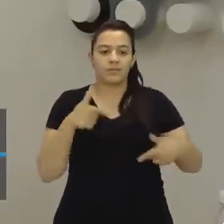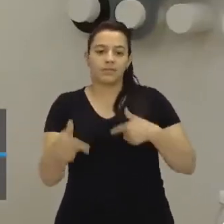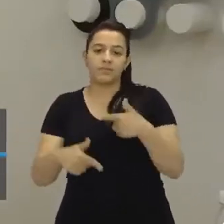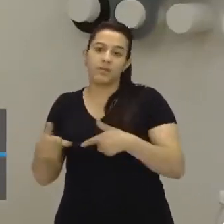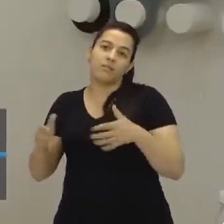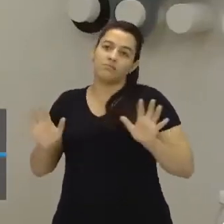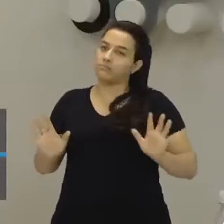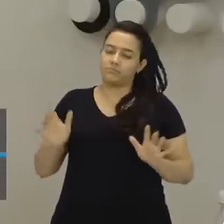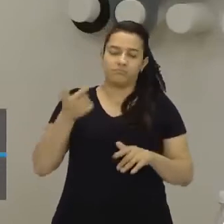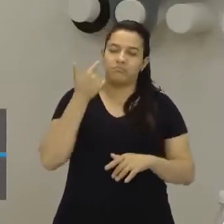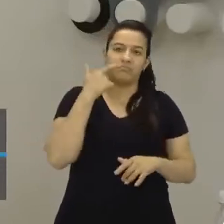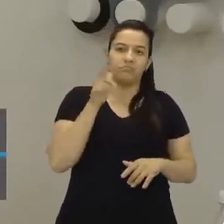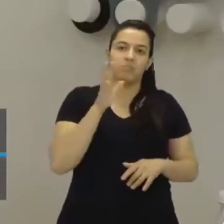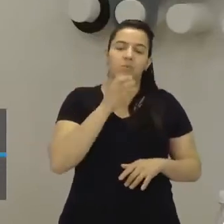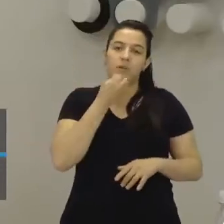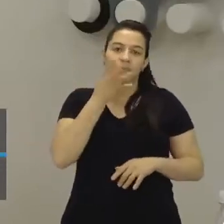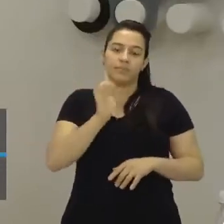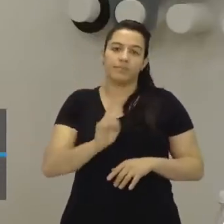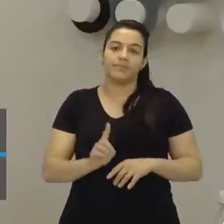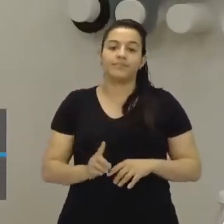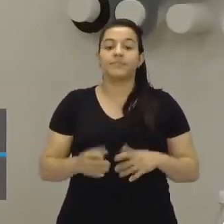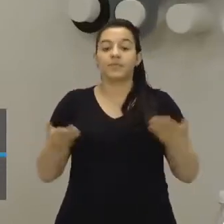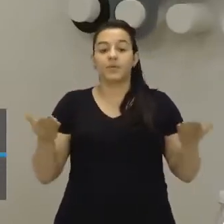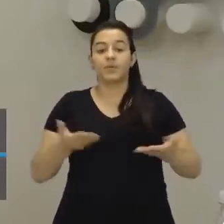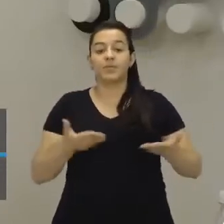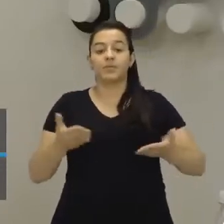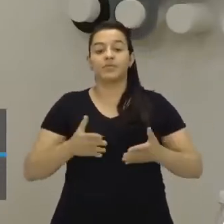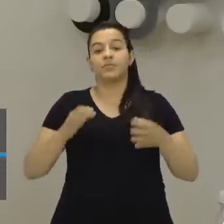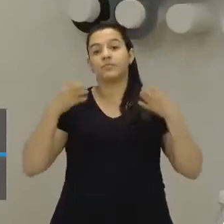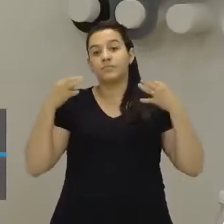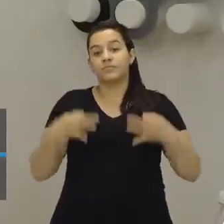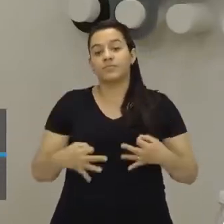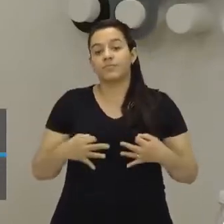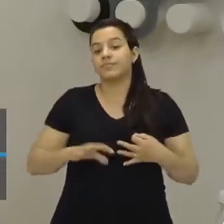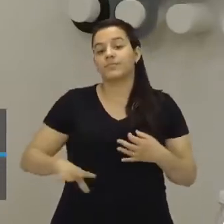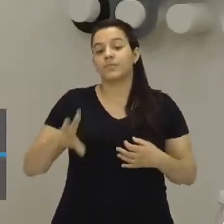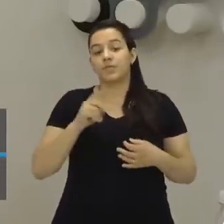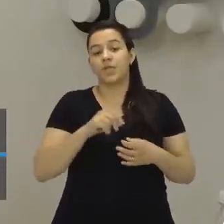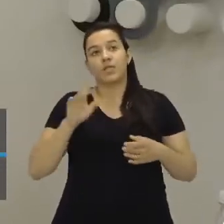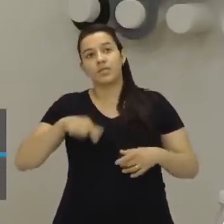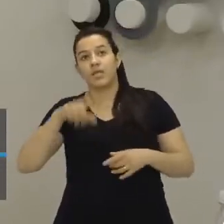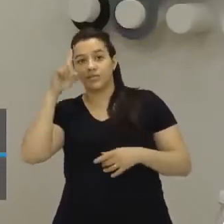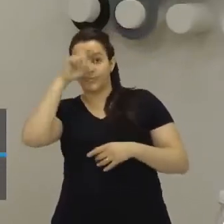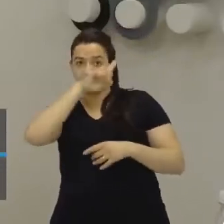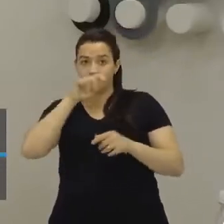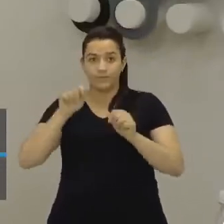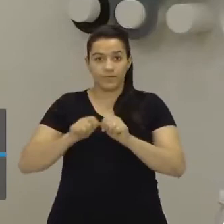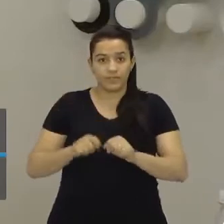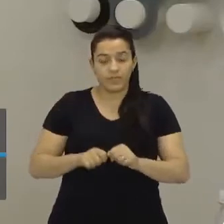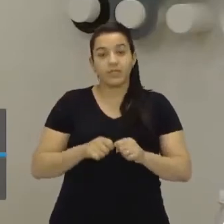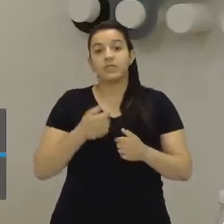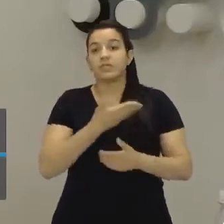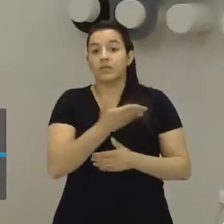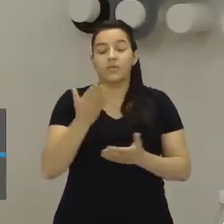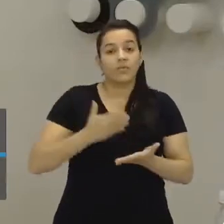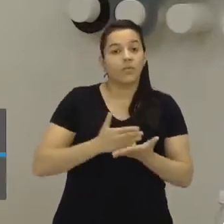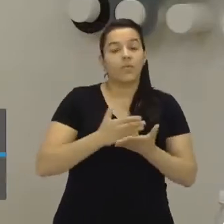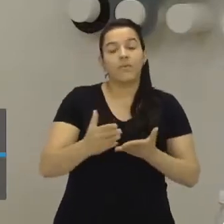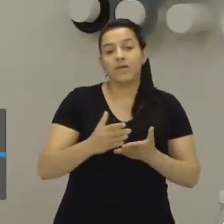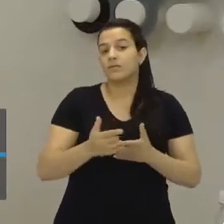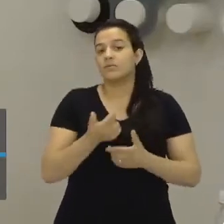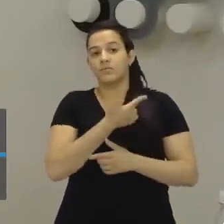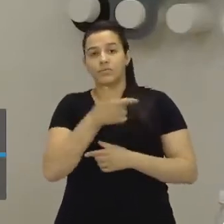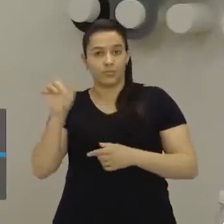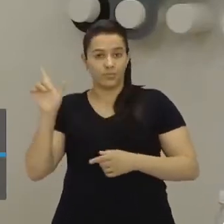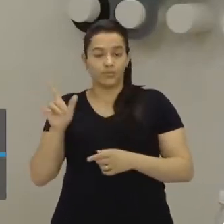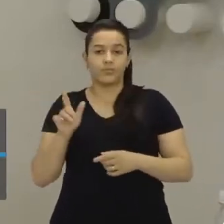legal. Então a gente pode pensar em constatação. Eu gosto muito de trabalhar isso com os alunos. Por exemplo, está difícil de fazer? Começa com a constatação.